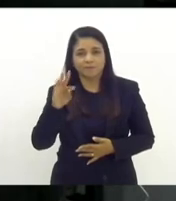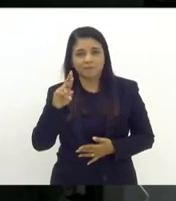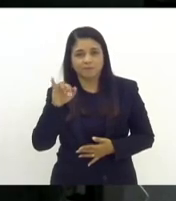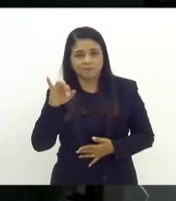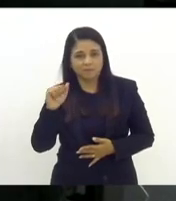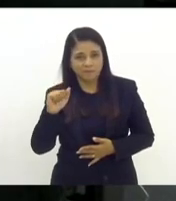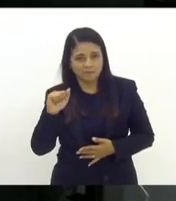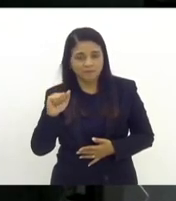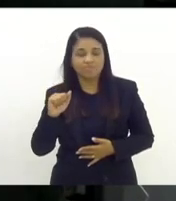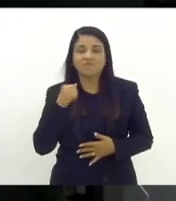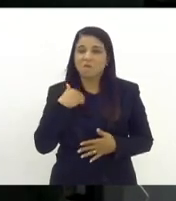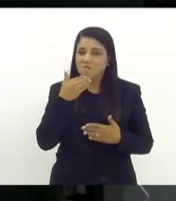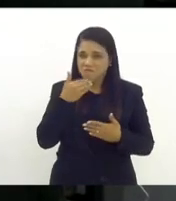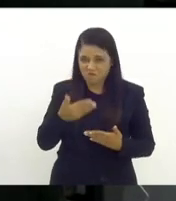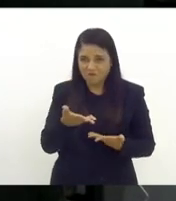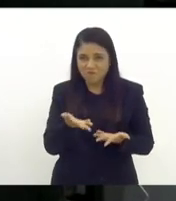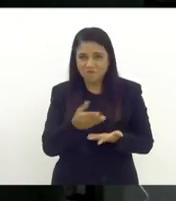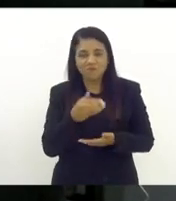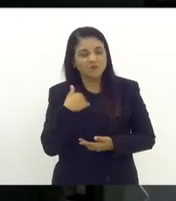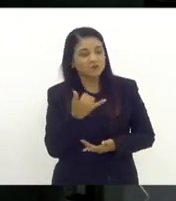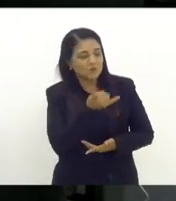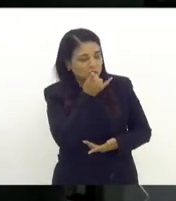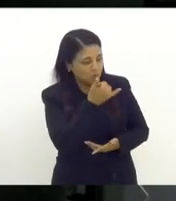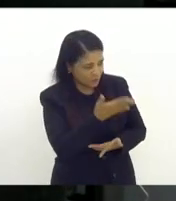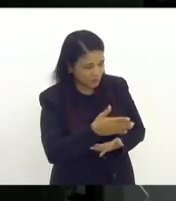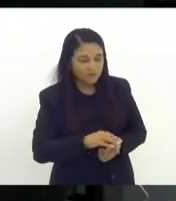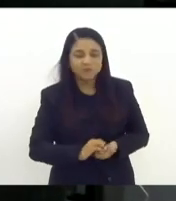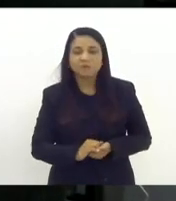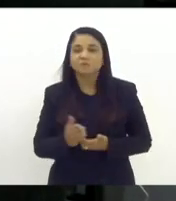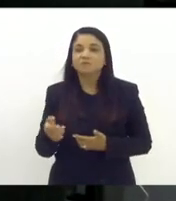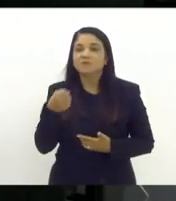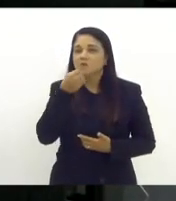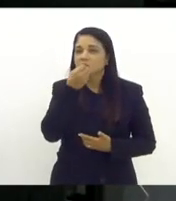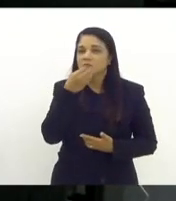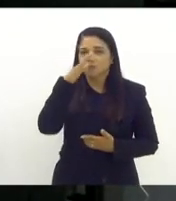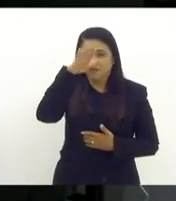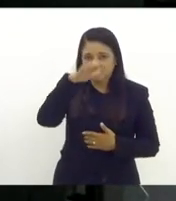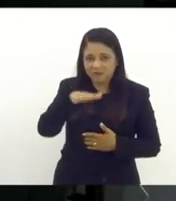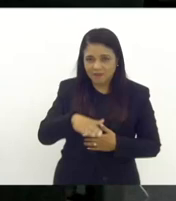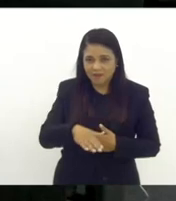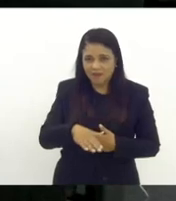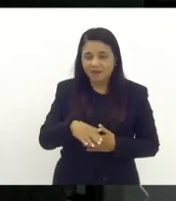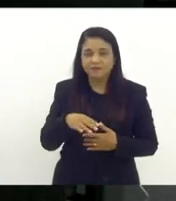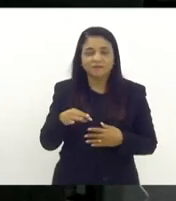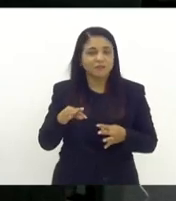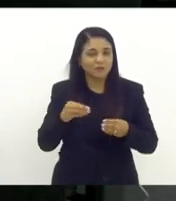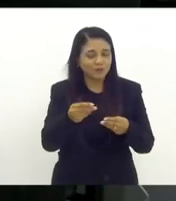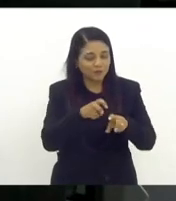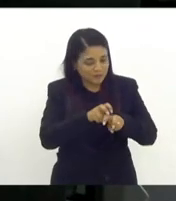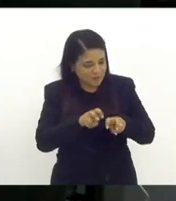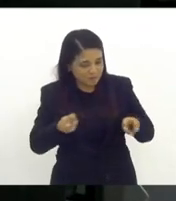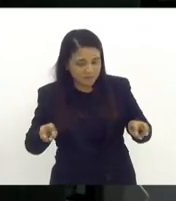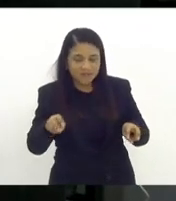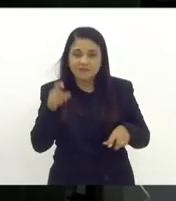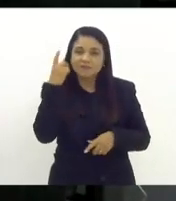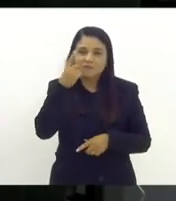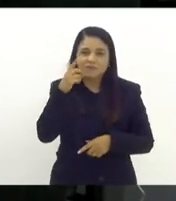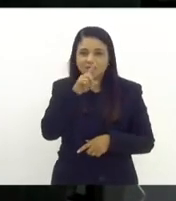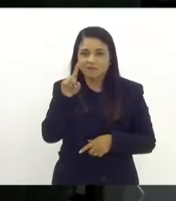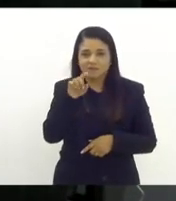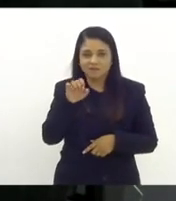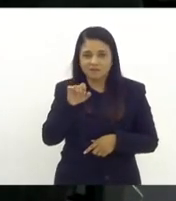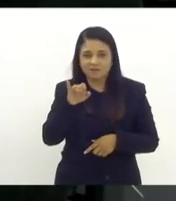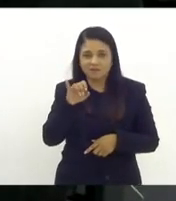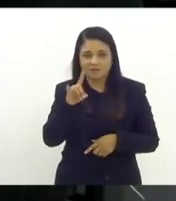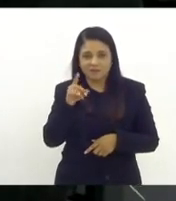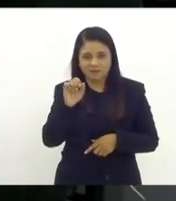obrigada desculpa Boa tarde a todos boa tarde a mesa deputada da Idan deputada Carla